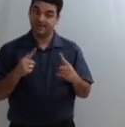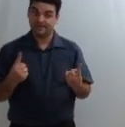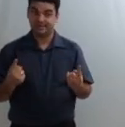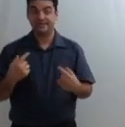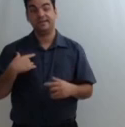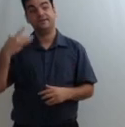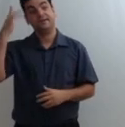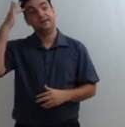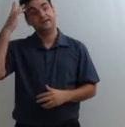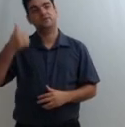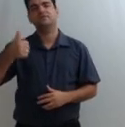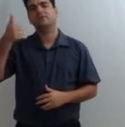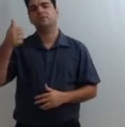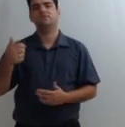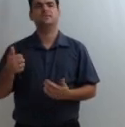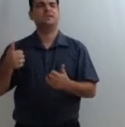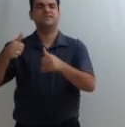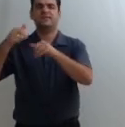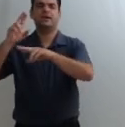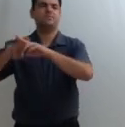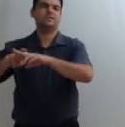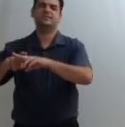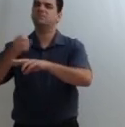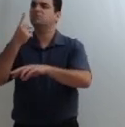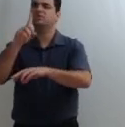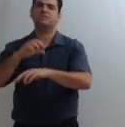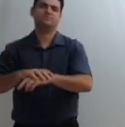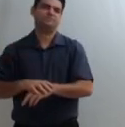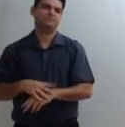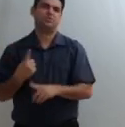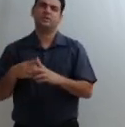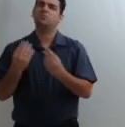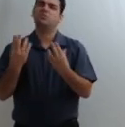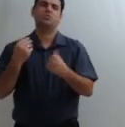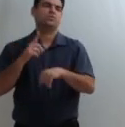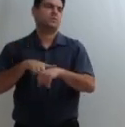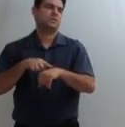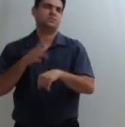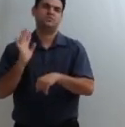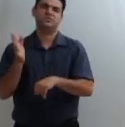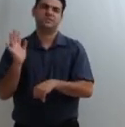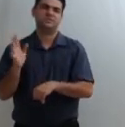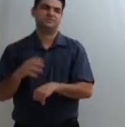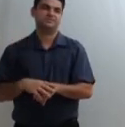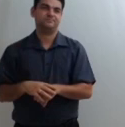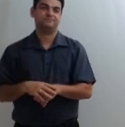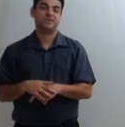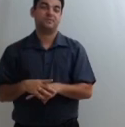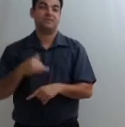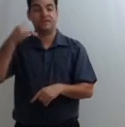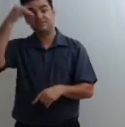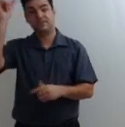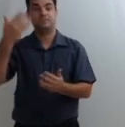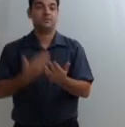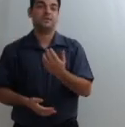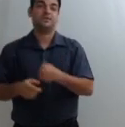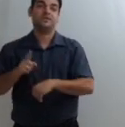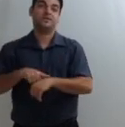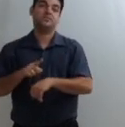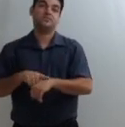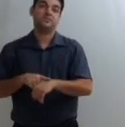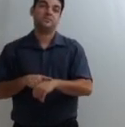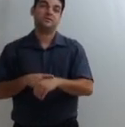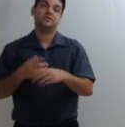pela contemporaneidade dos fatos, pela proporcionalidade e pelo tempo decorrido da prisão preventiva, que esse é um dos